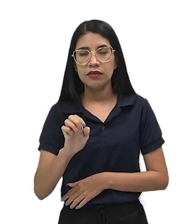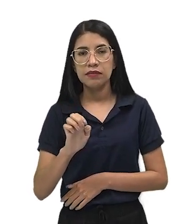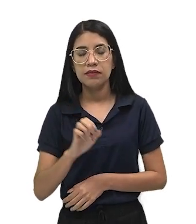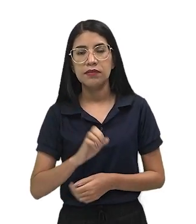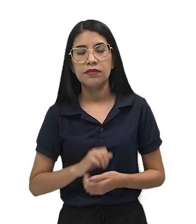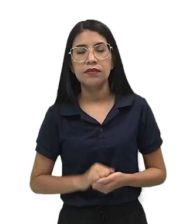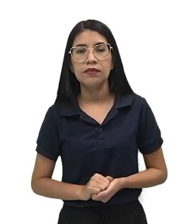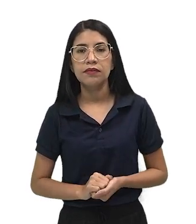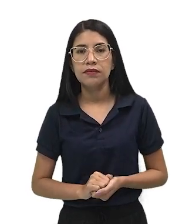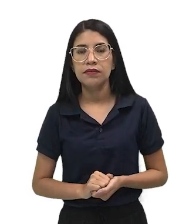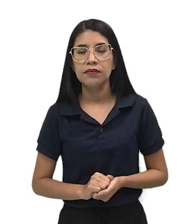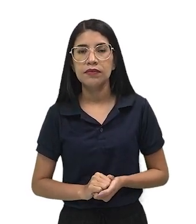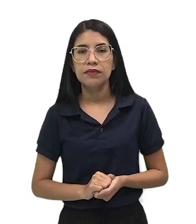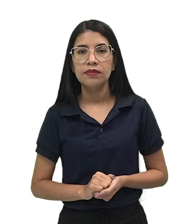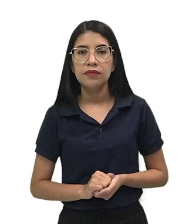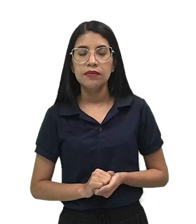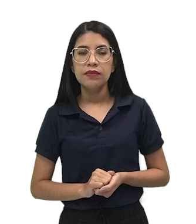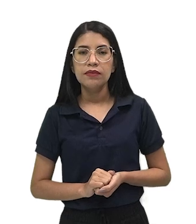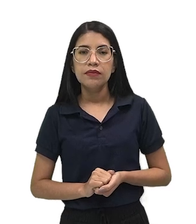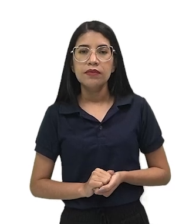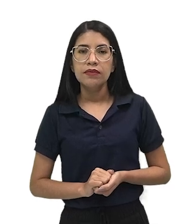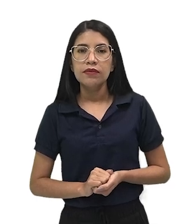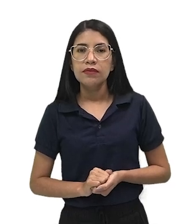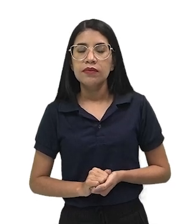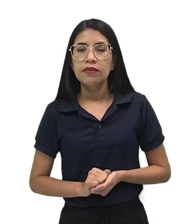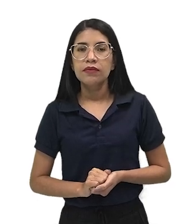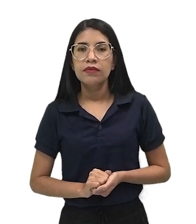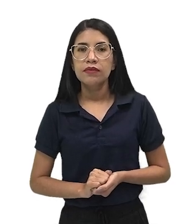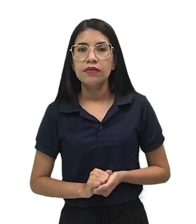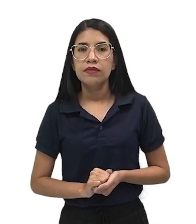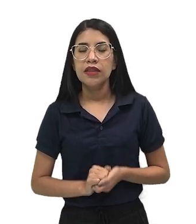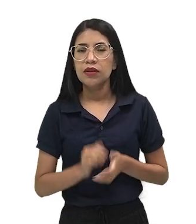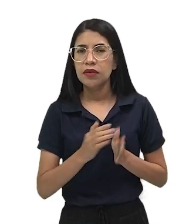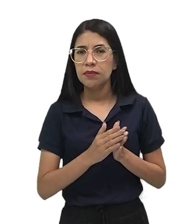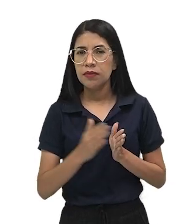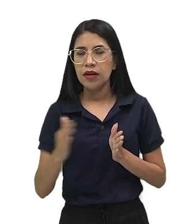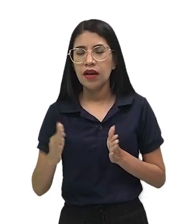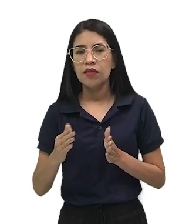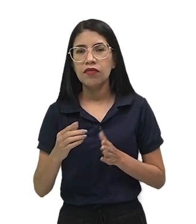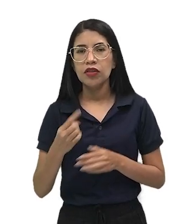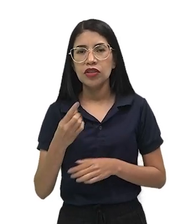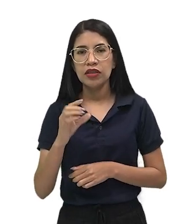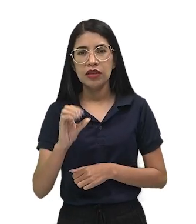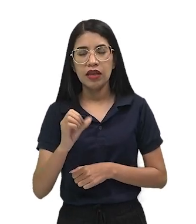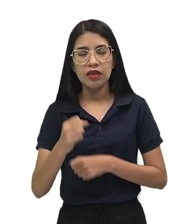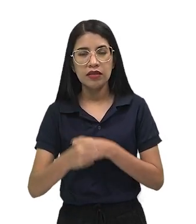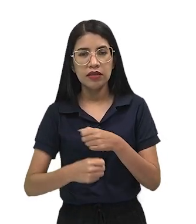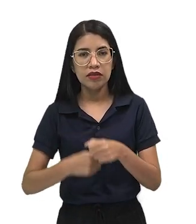Estatística, o IBGE. E de lá para cá foi praticamente em 10 anos. Então,